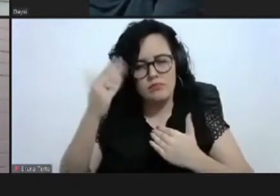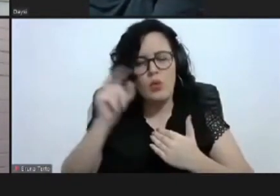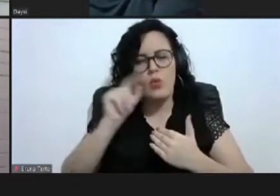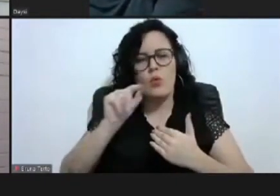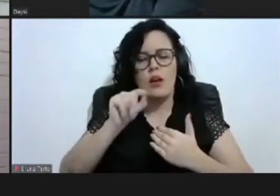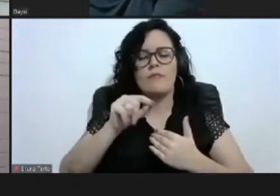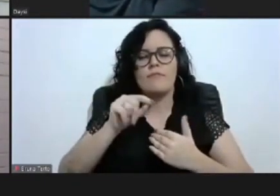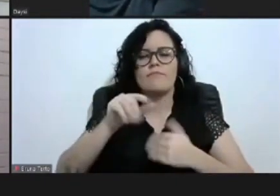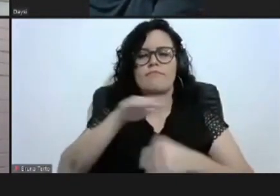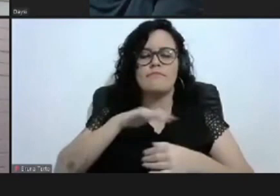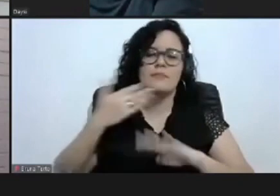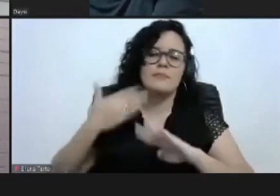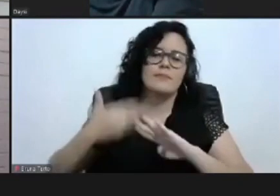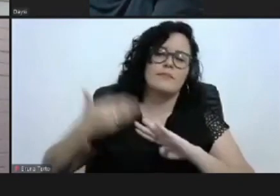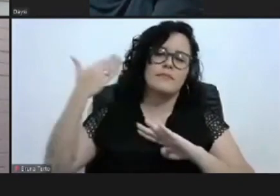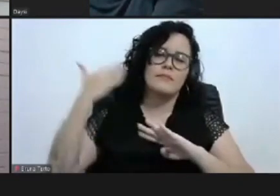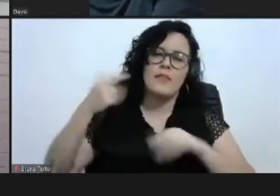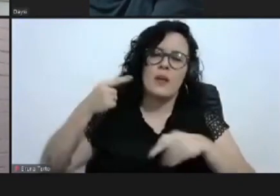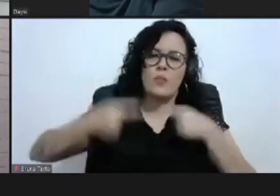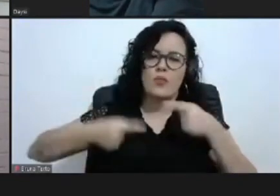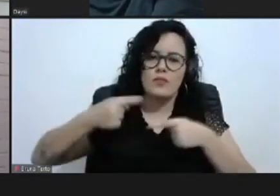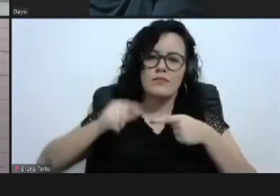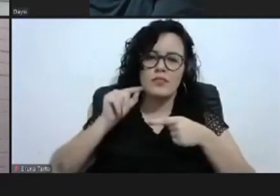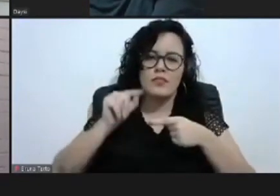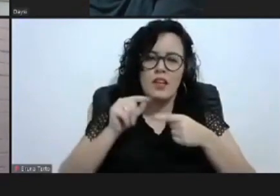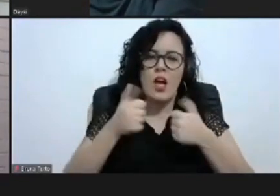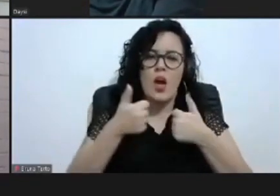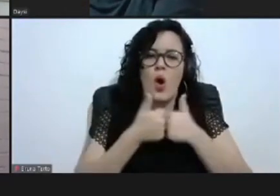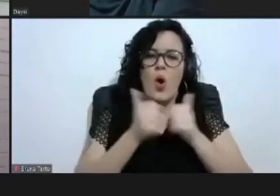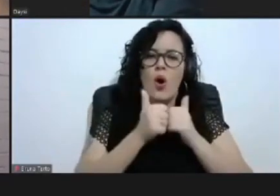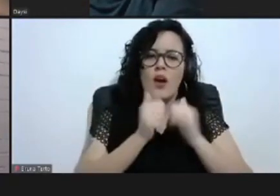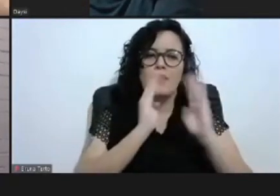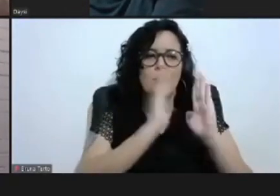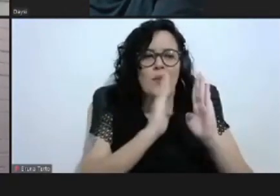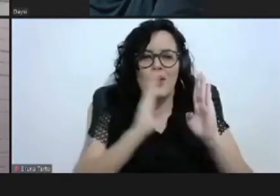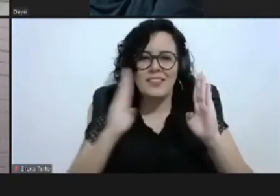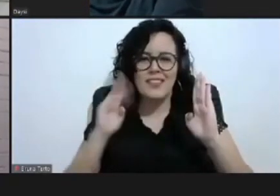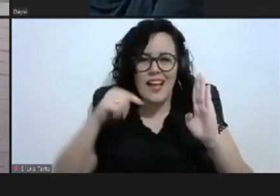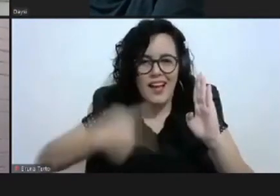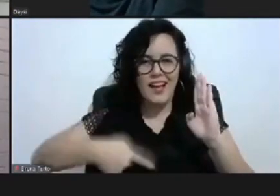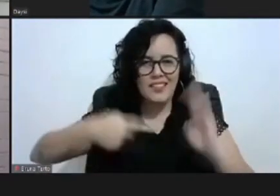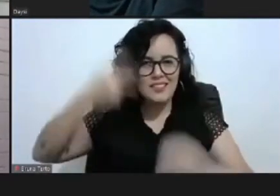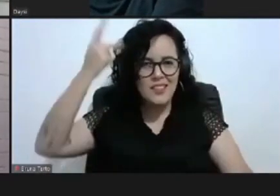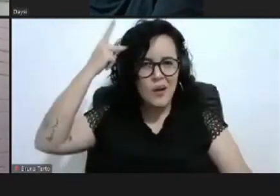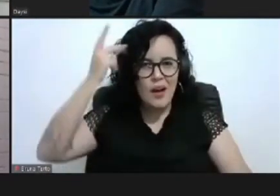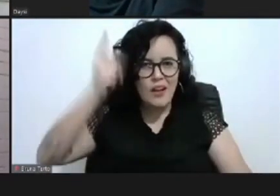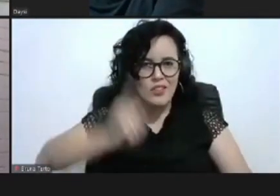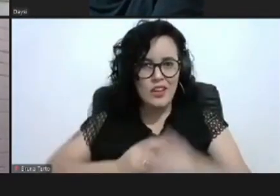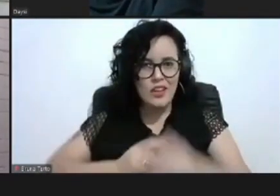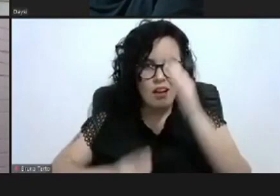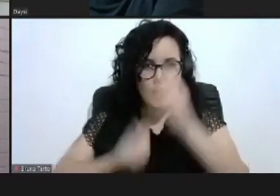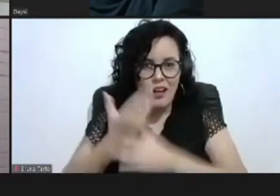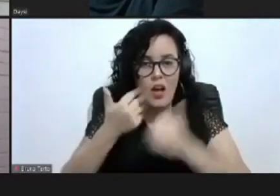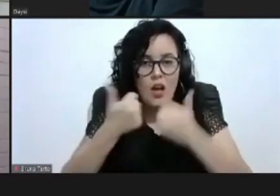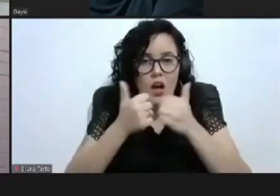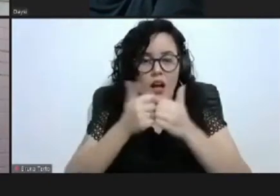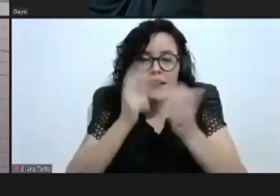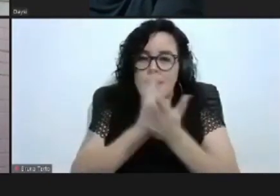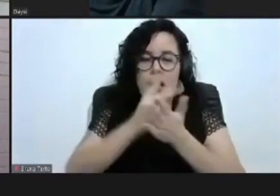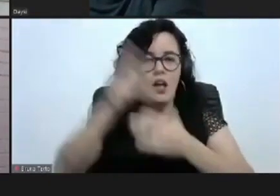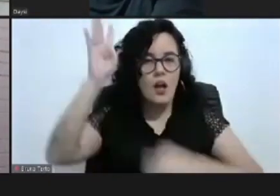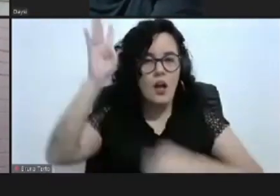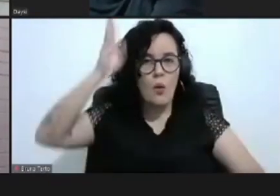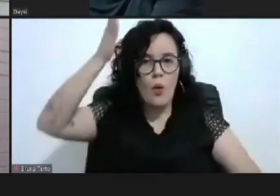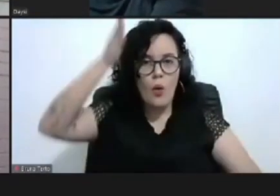que foram os ônibus biblioteca aqui em São Paulo, no município de São Paulo, e tinha um ônibus que parava todas as quartas-feiras do